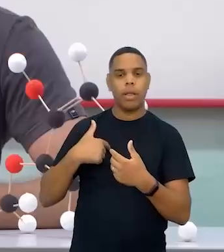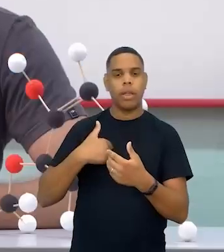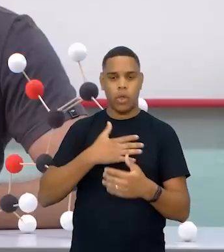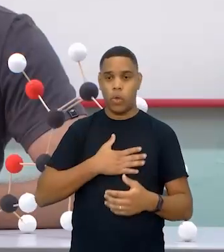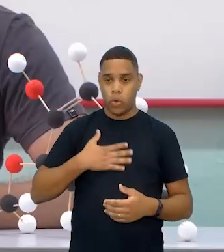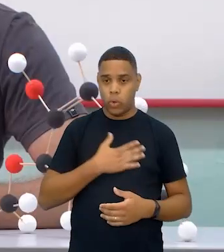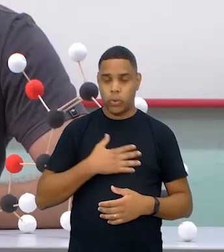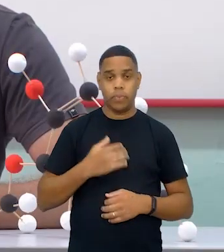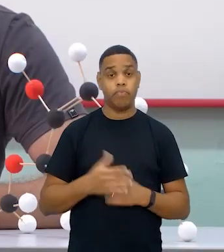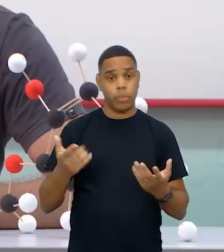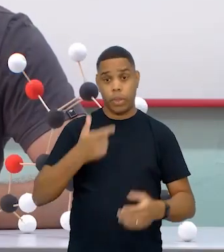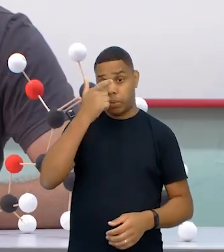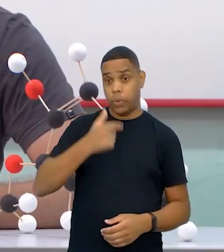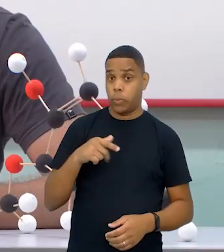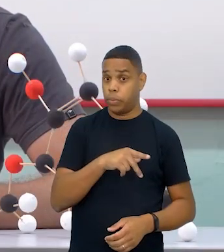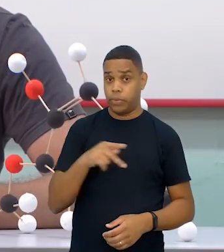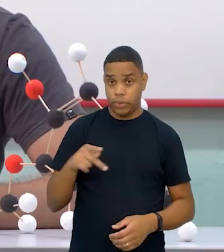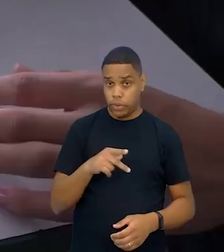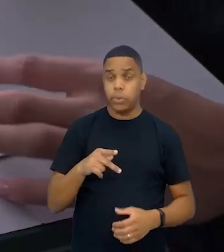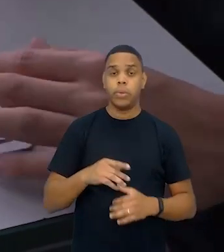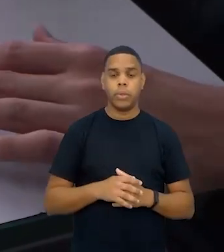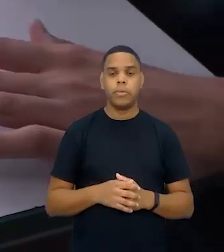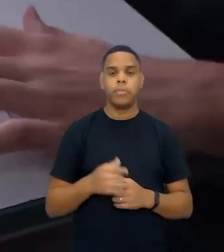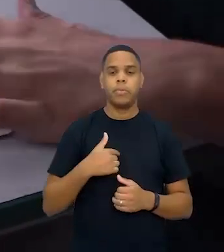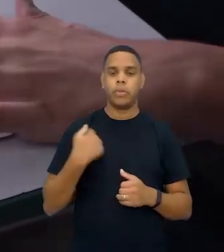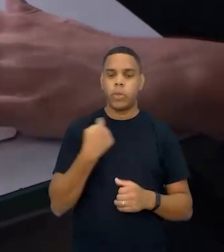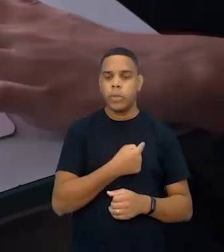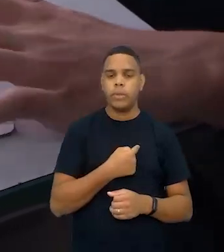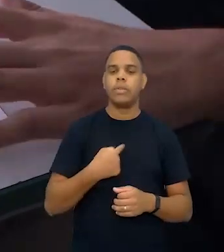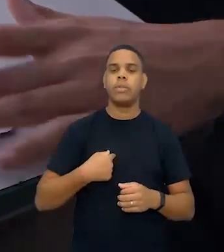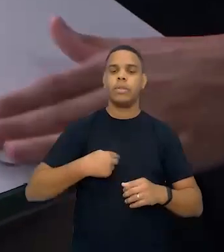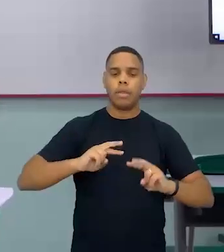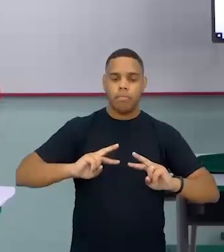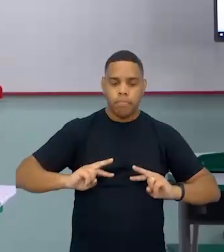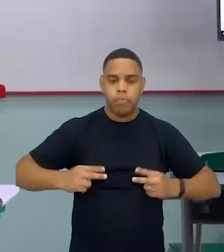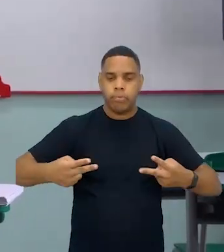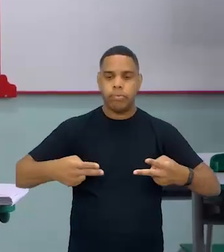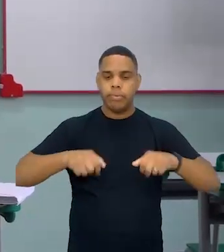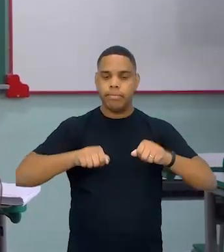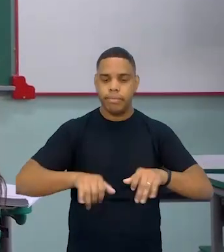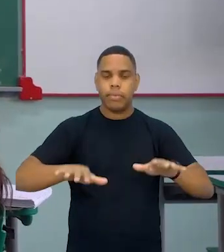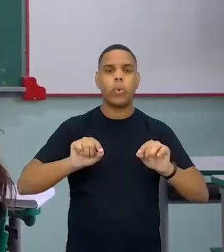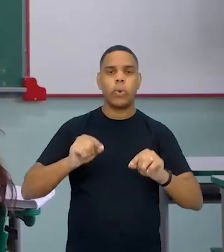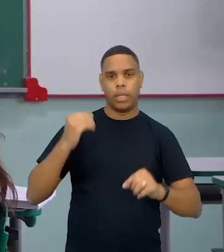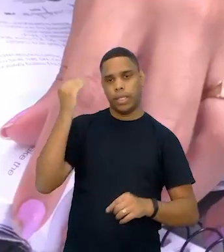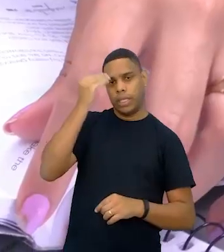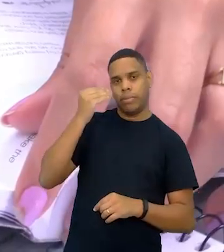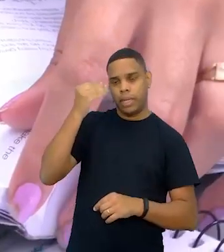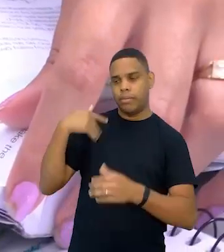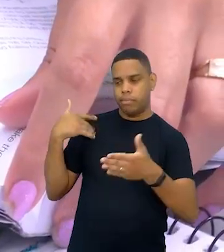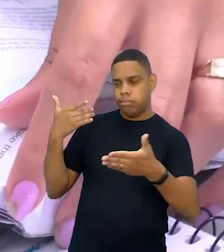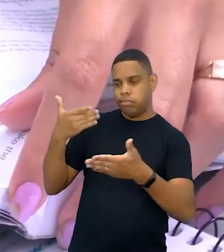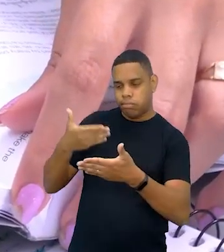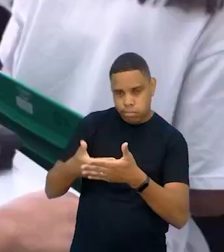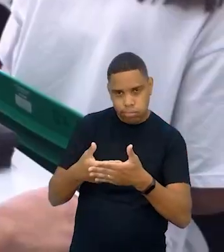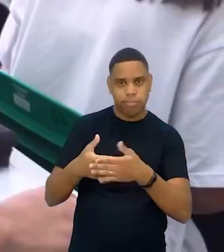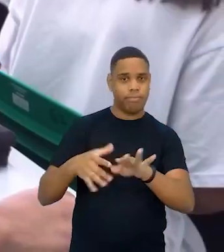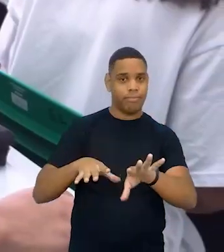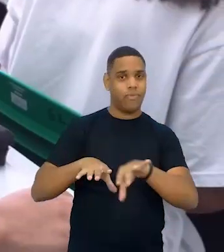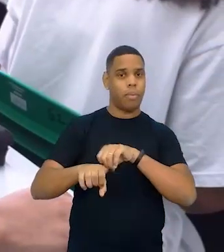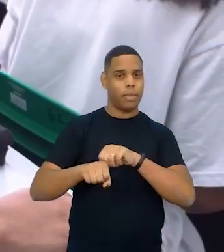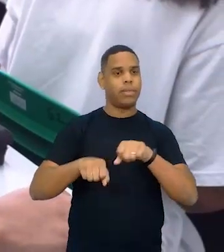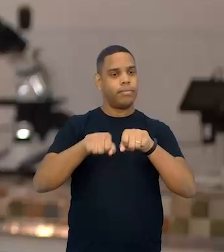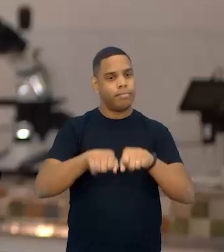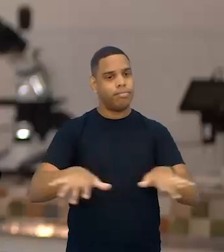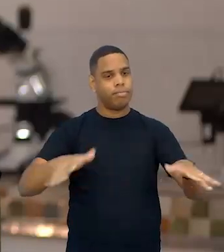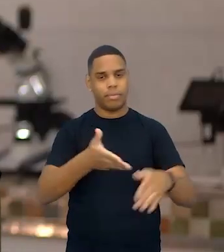gosto de fazer. Para ser professor assim, a gente acaba transferindo aquela nossa bagagem do que a gente passou durante a nossa